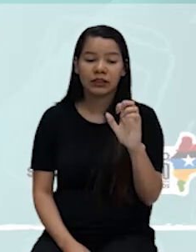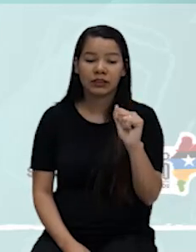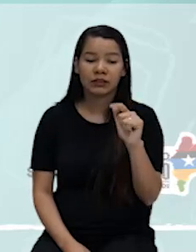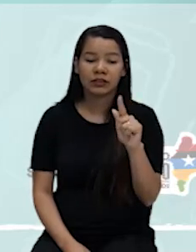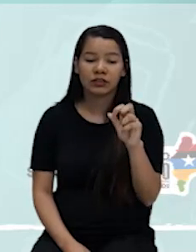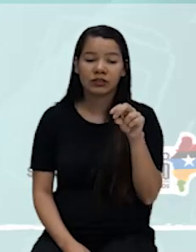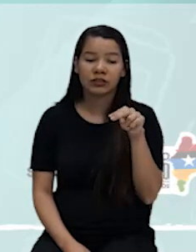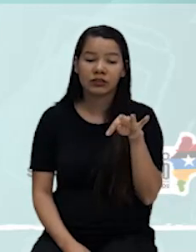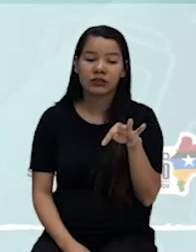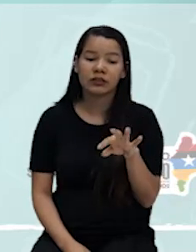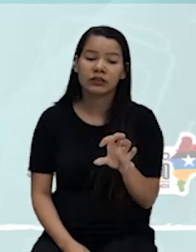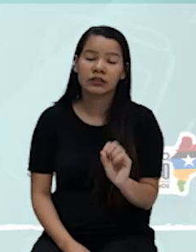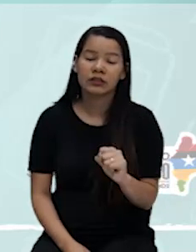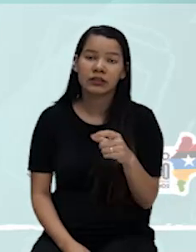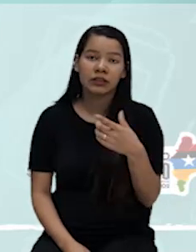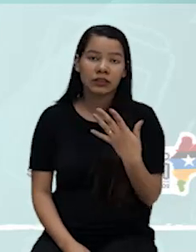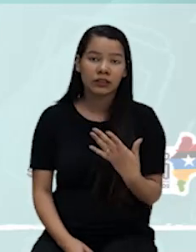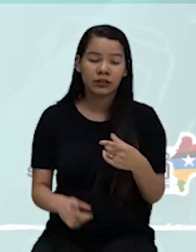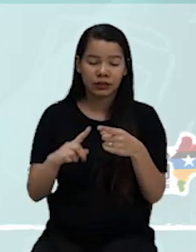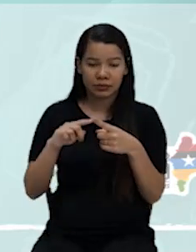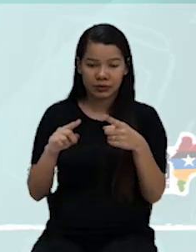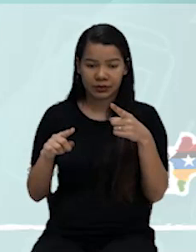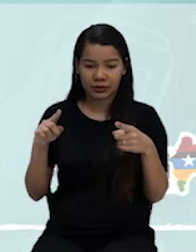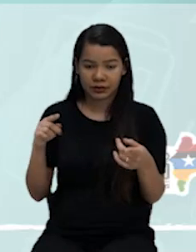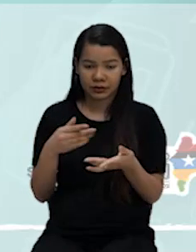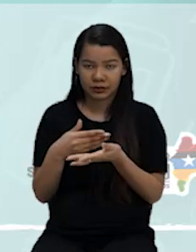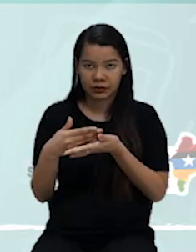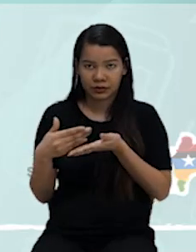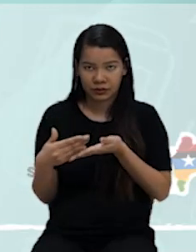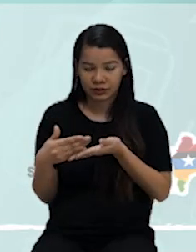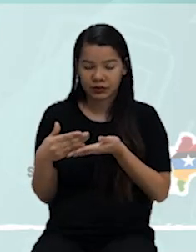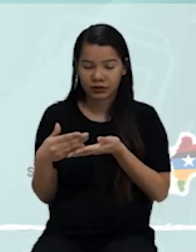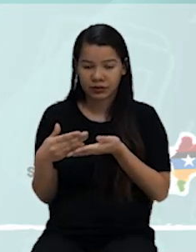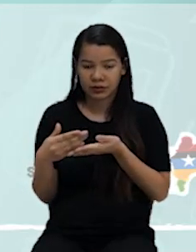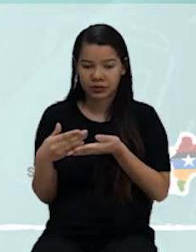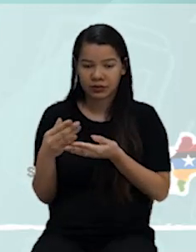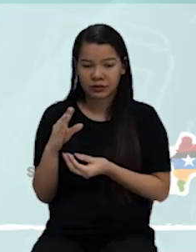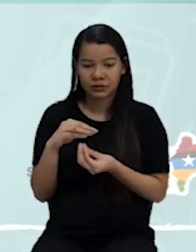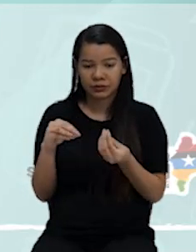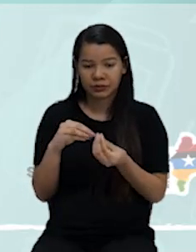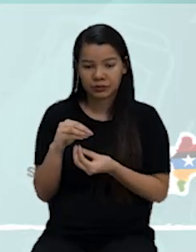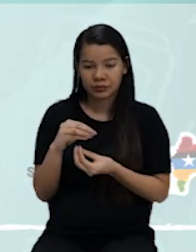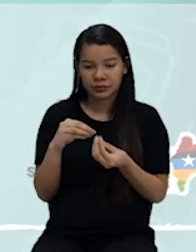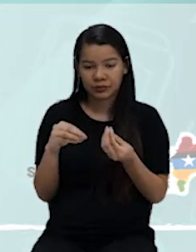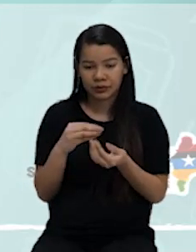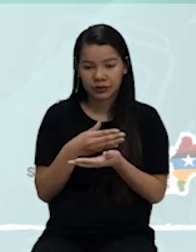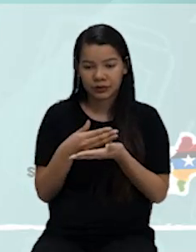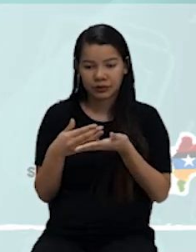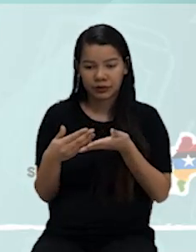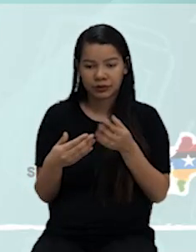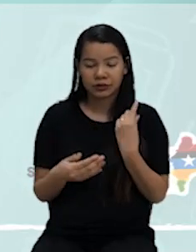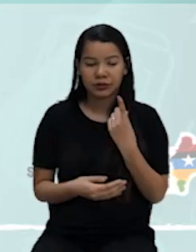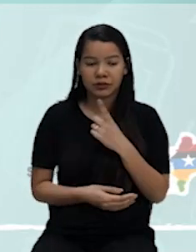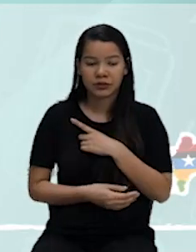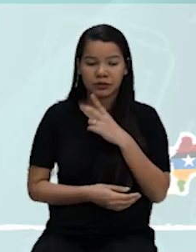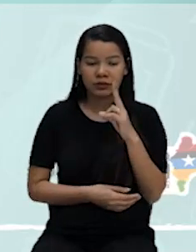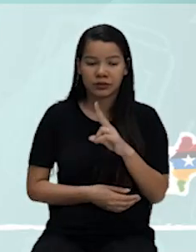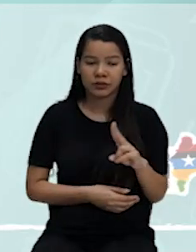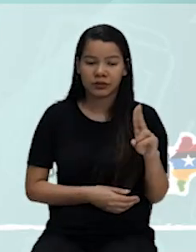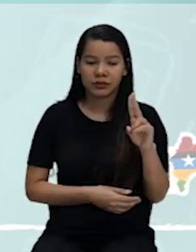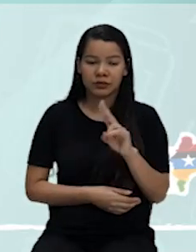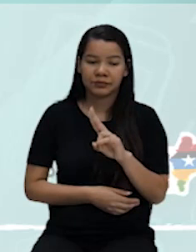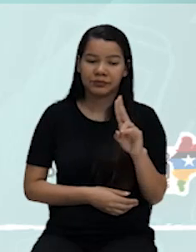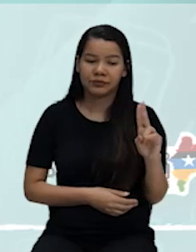Então, a matéria inicial, aquelas substâncias iniciais, nós vamos chamá-los